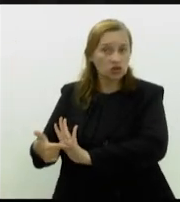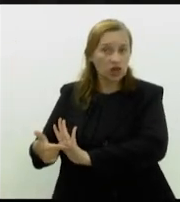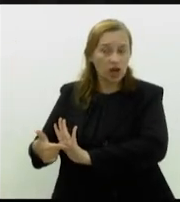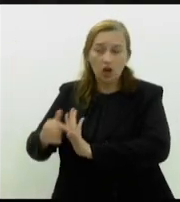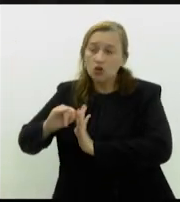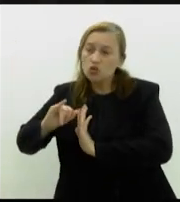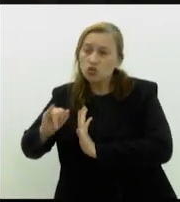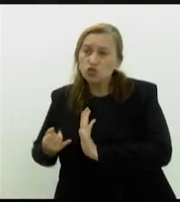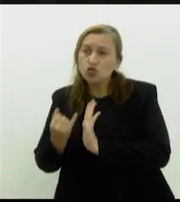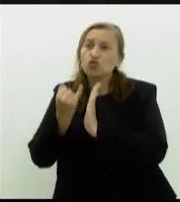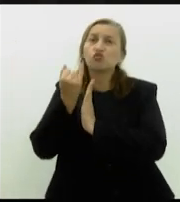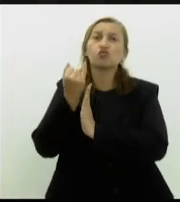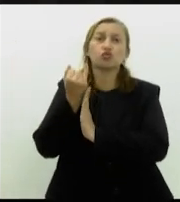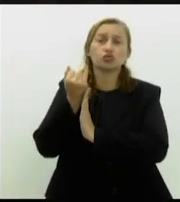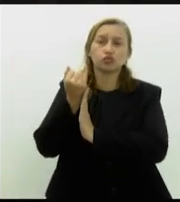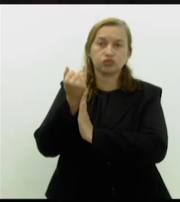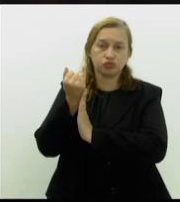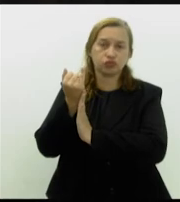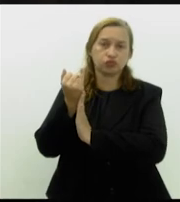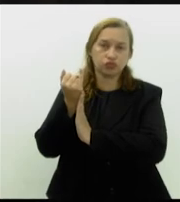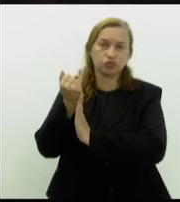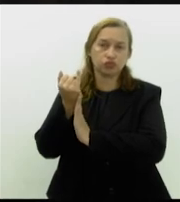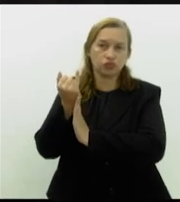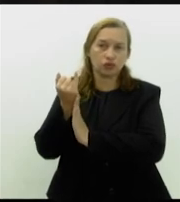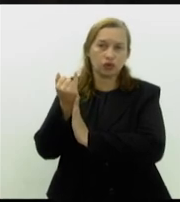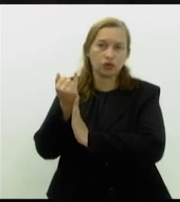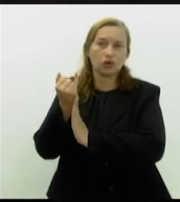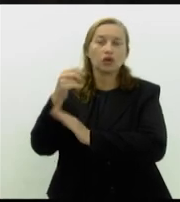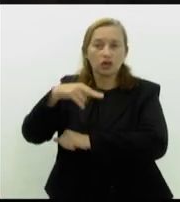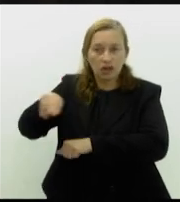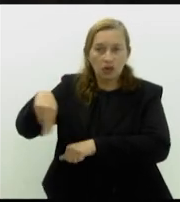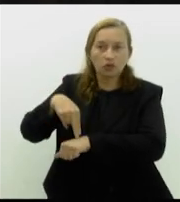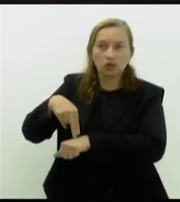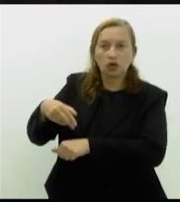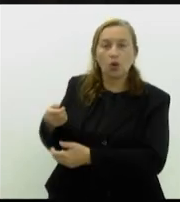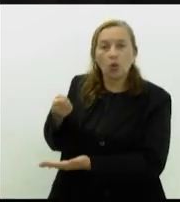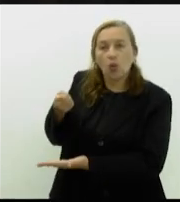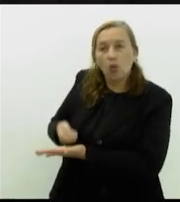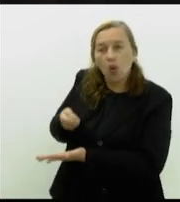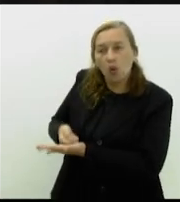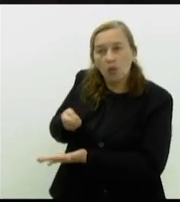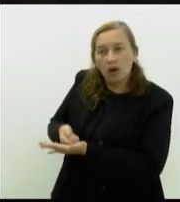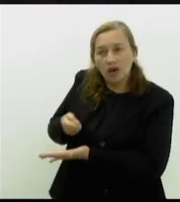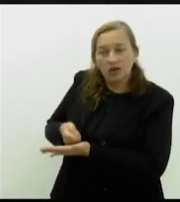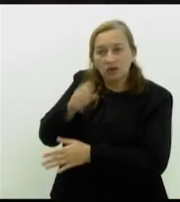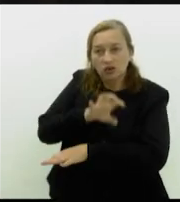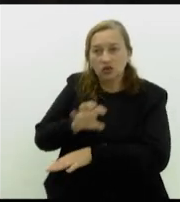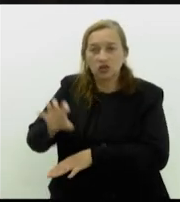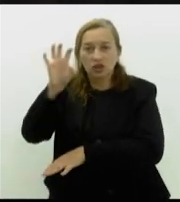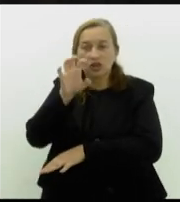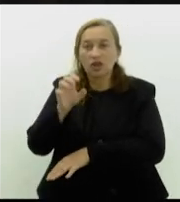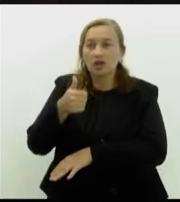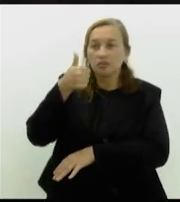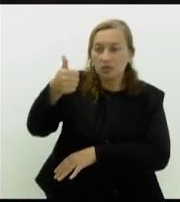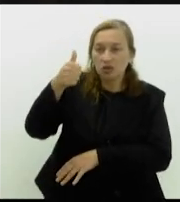juros extorsivos que a União cobra dos Estados desde